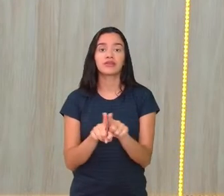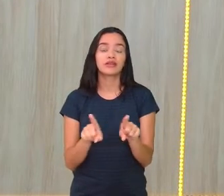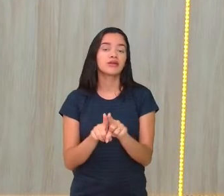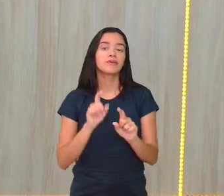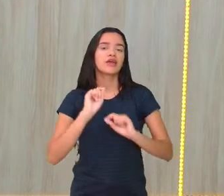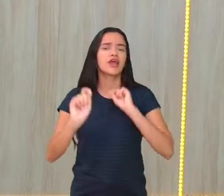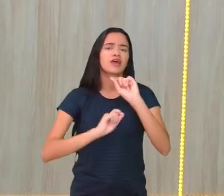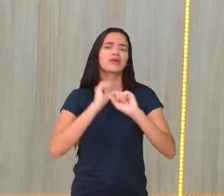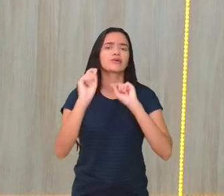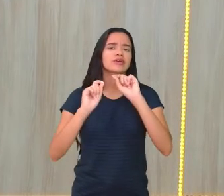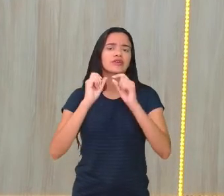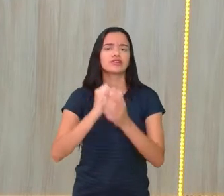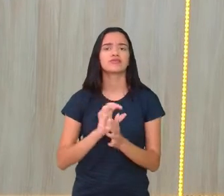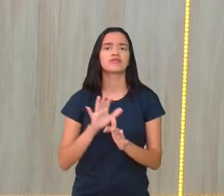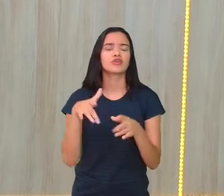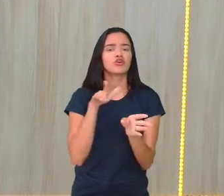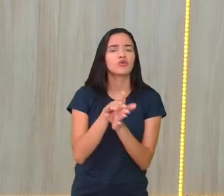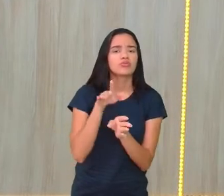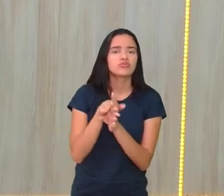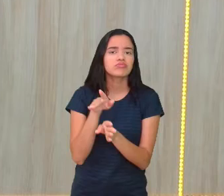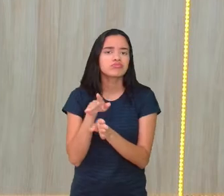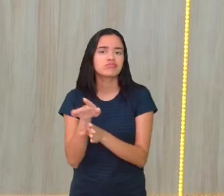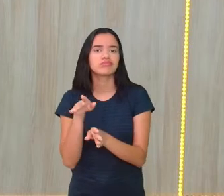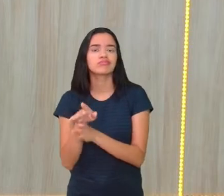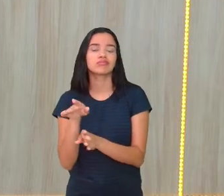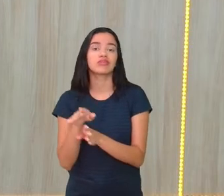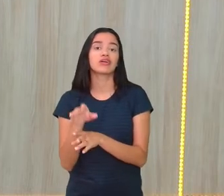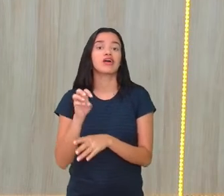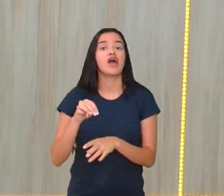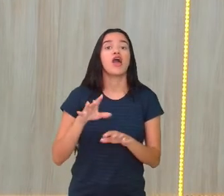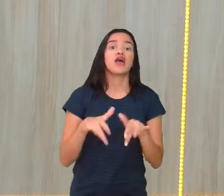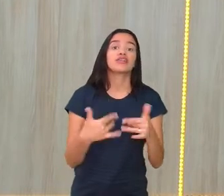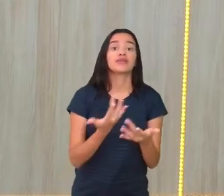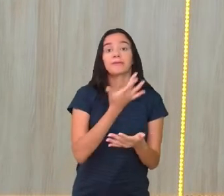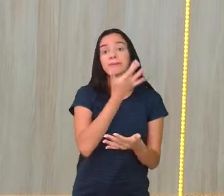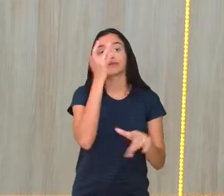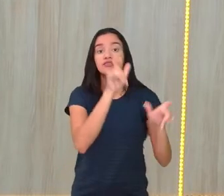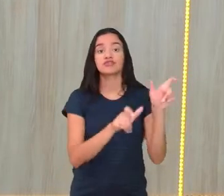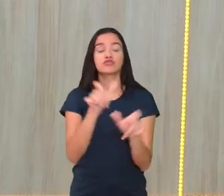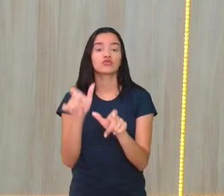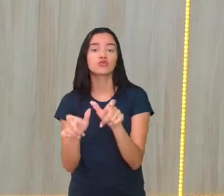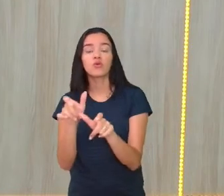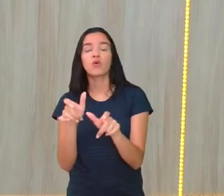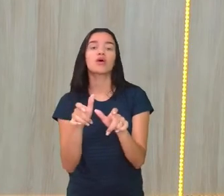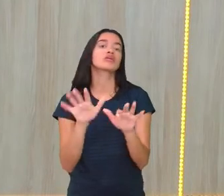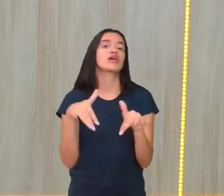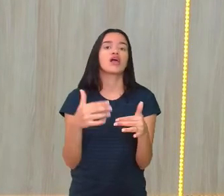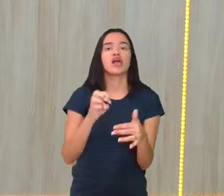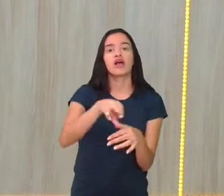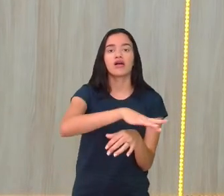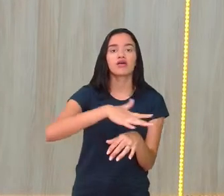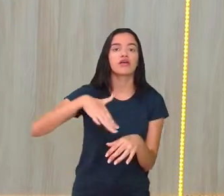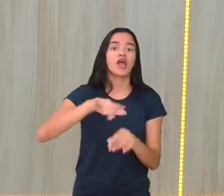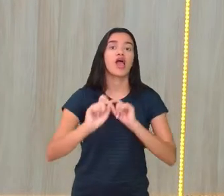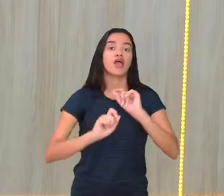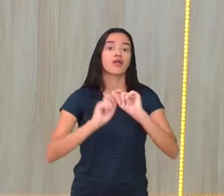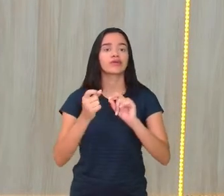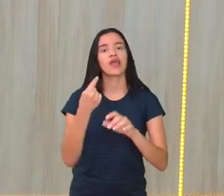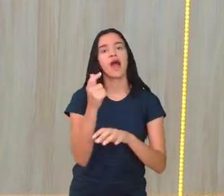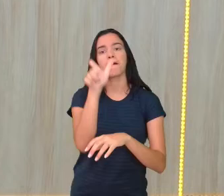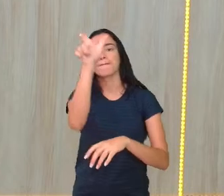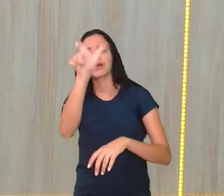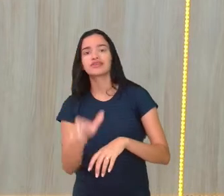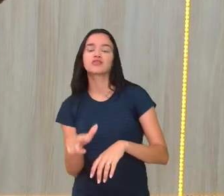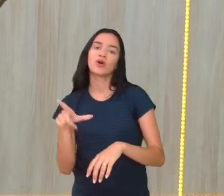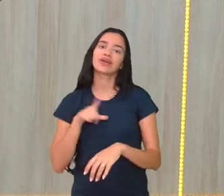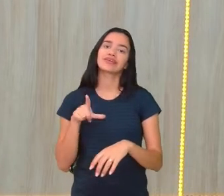eram auxiliados por um conselho de mercadores ou armadores. Armador era um indivíduo que